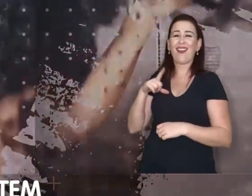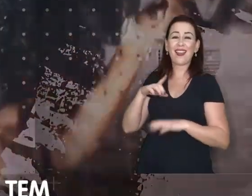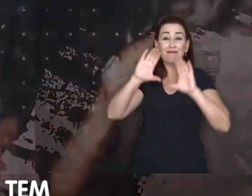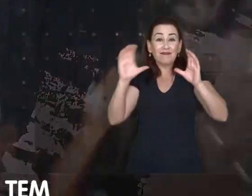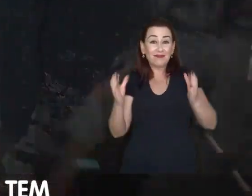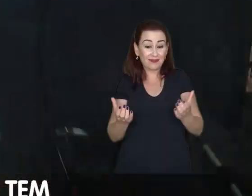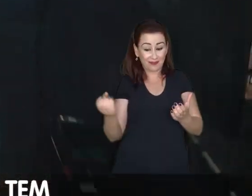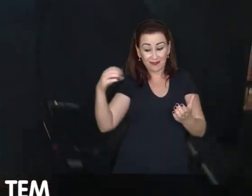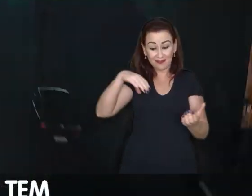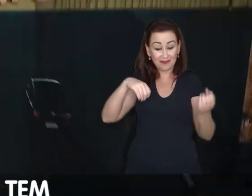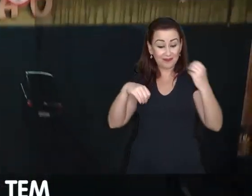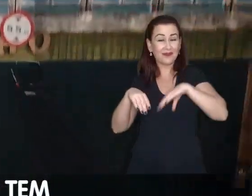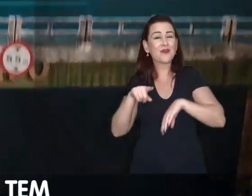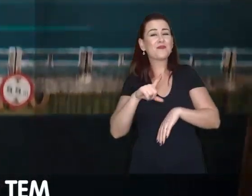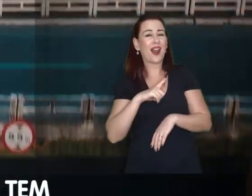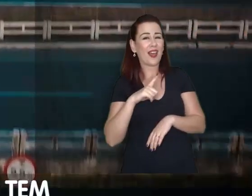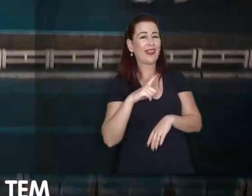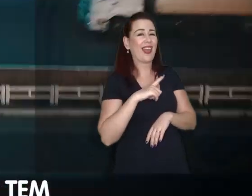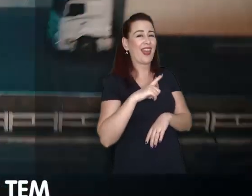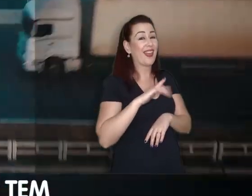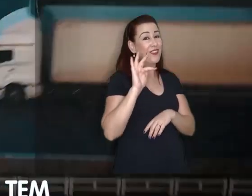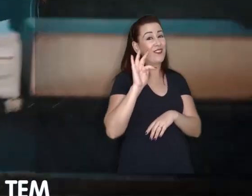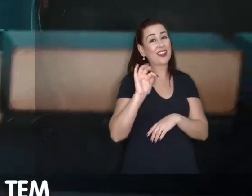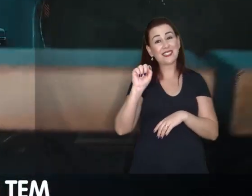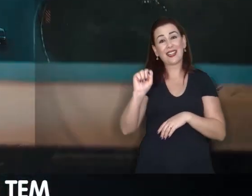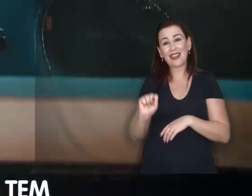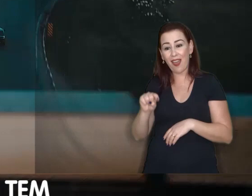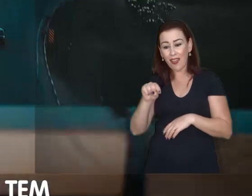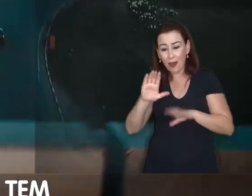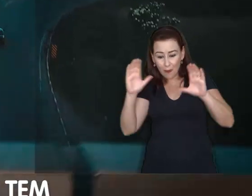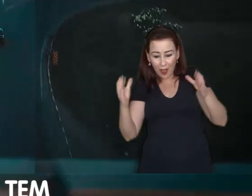tem. Olha o balaio de feira,